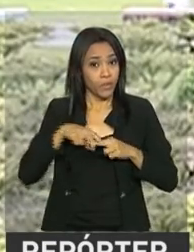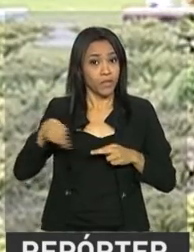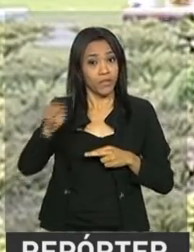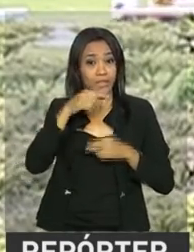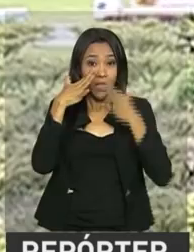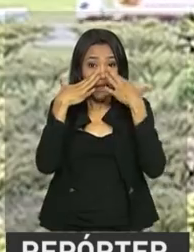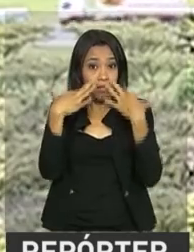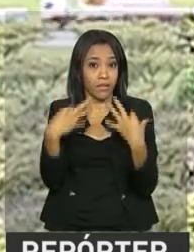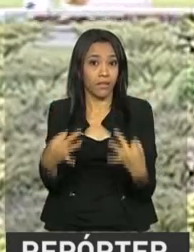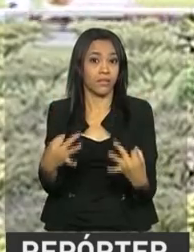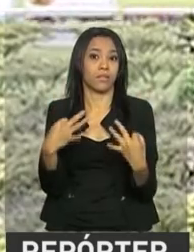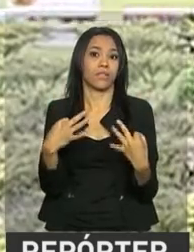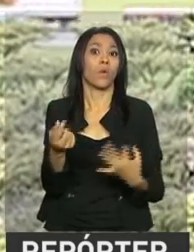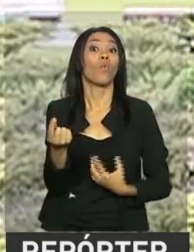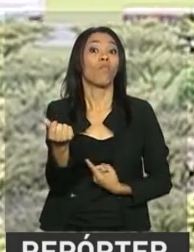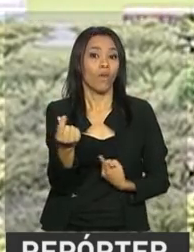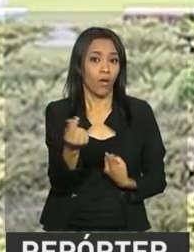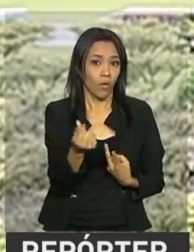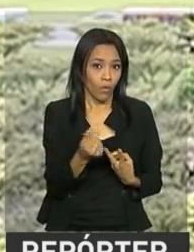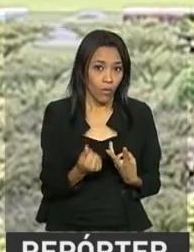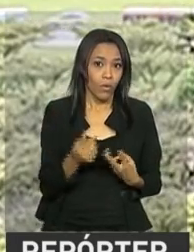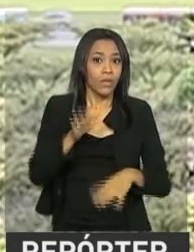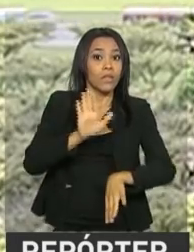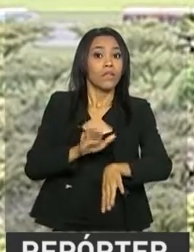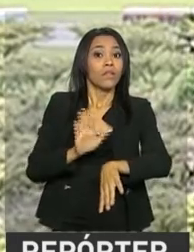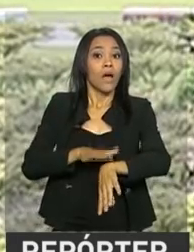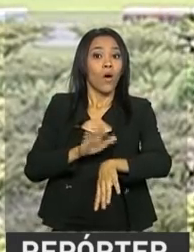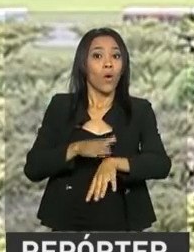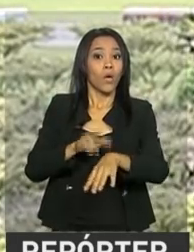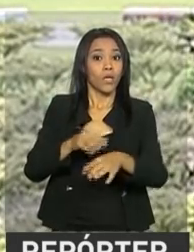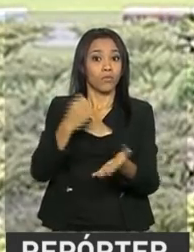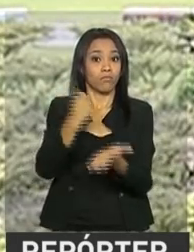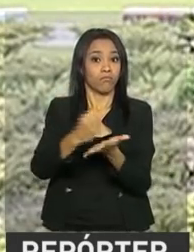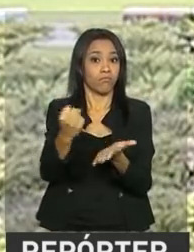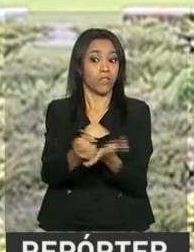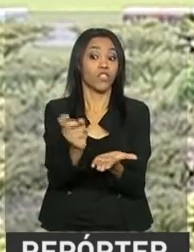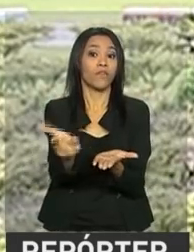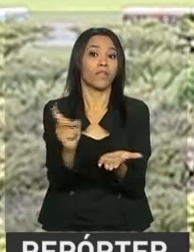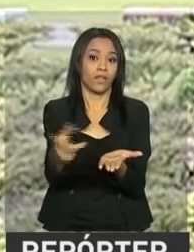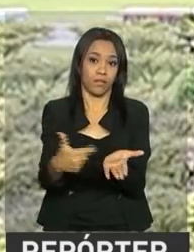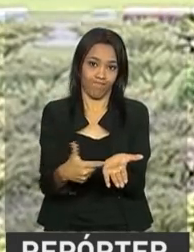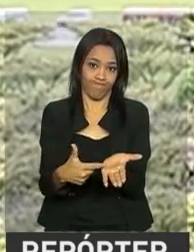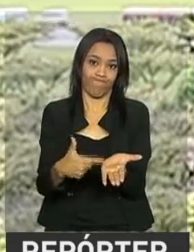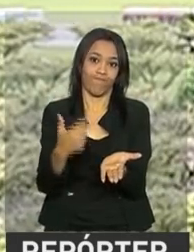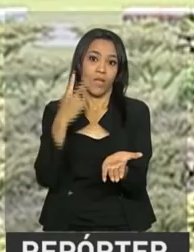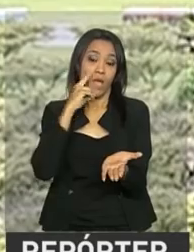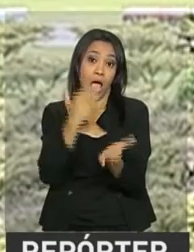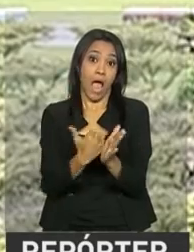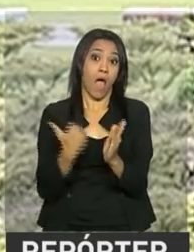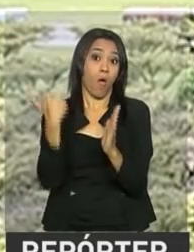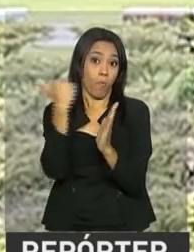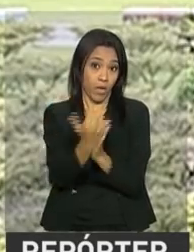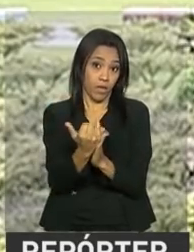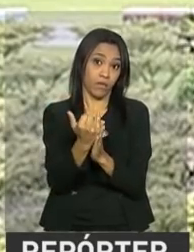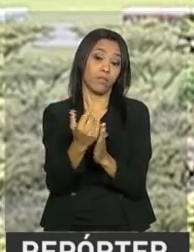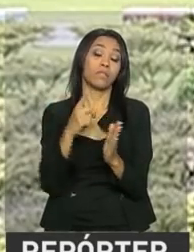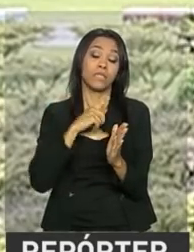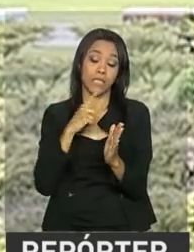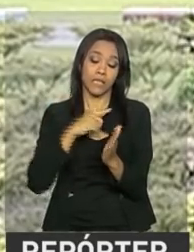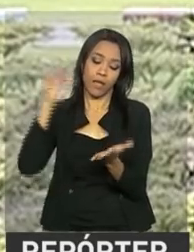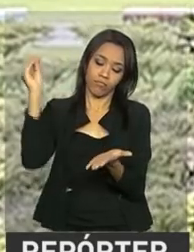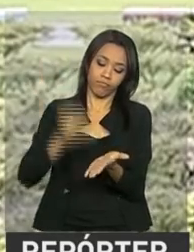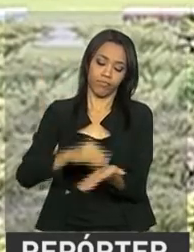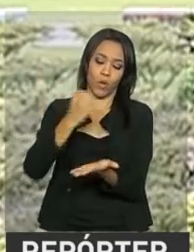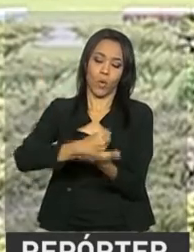atenção nos preços apresentados na hora da venda. Em relação aos reajustes, eles devem estar previstos no